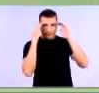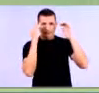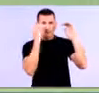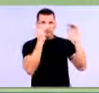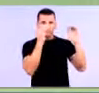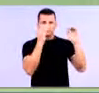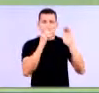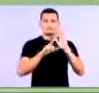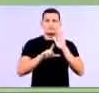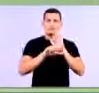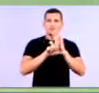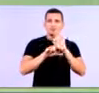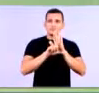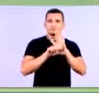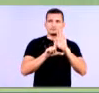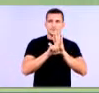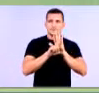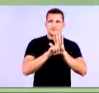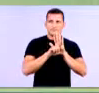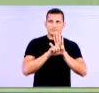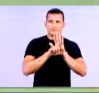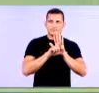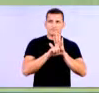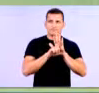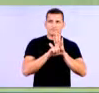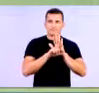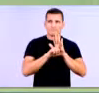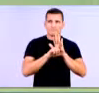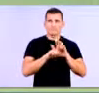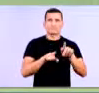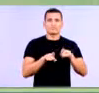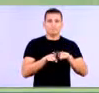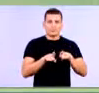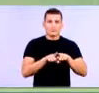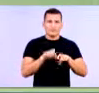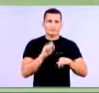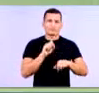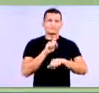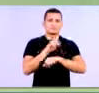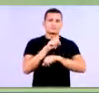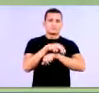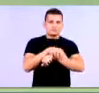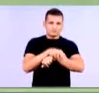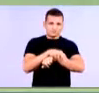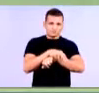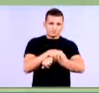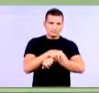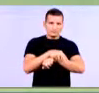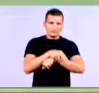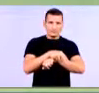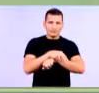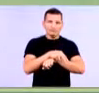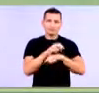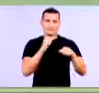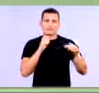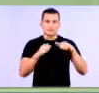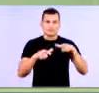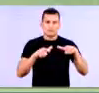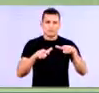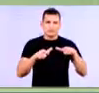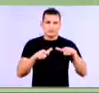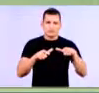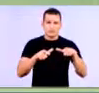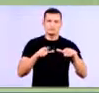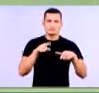a legislação e contratos, né, firmados no contrato de trabalho.